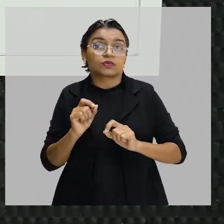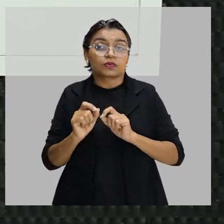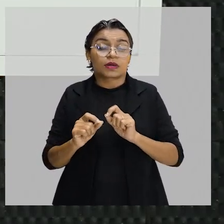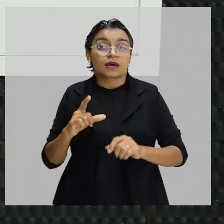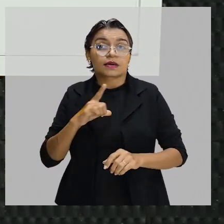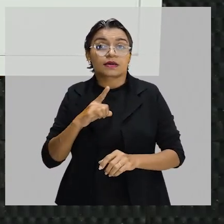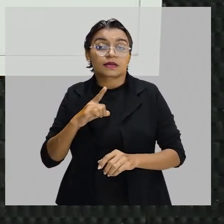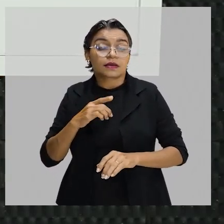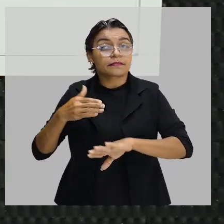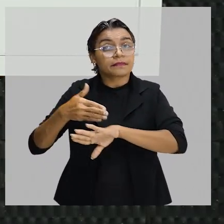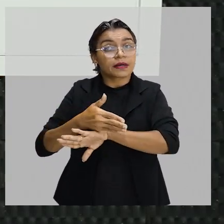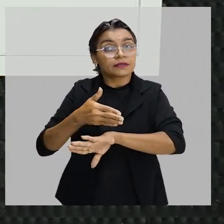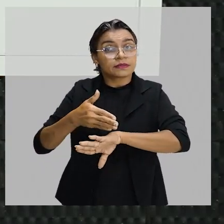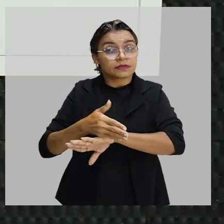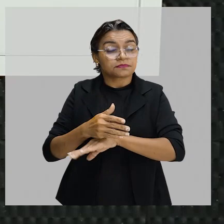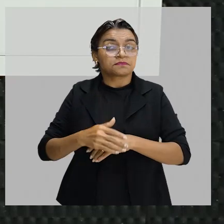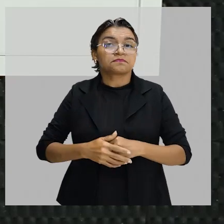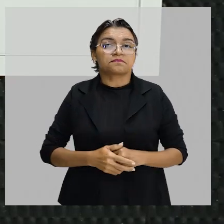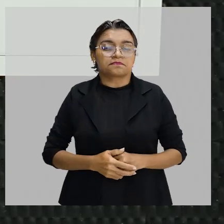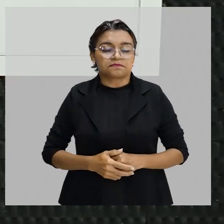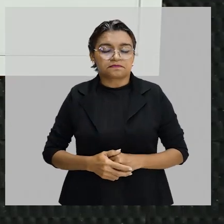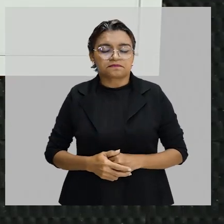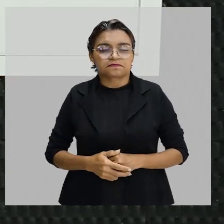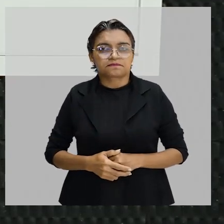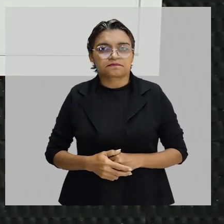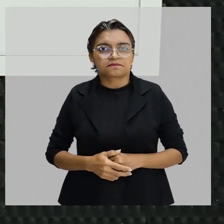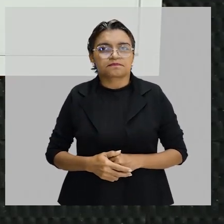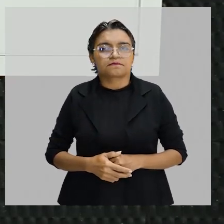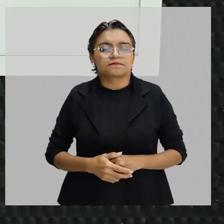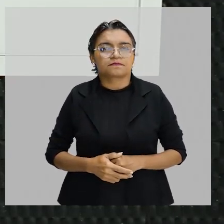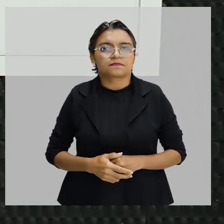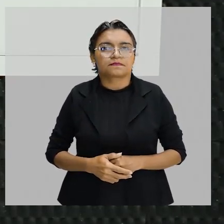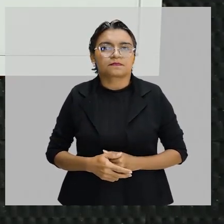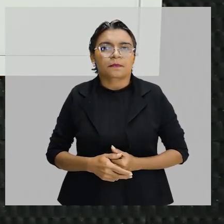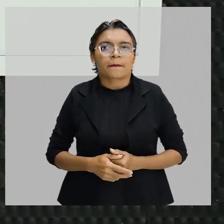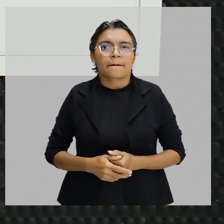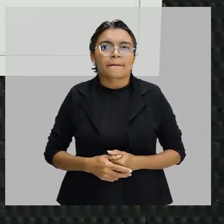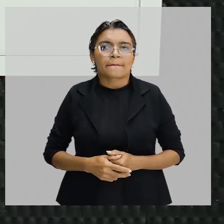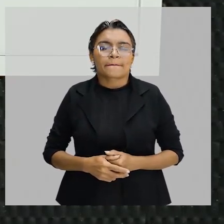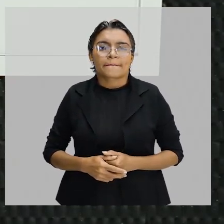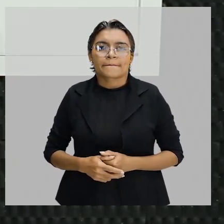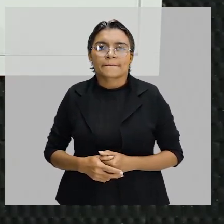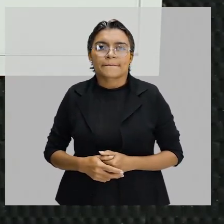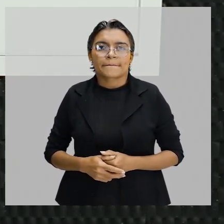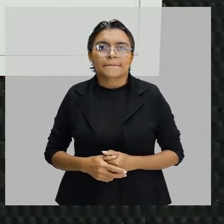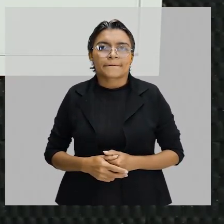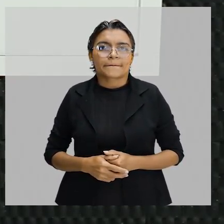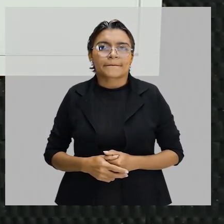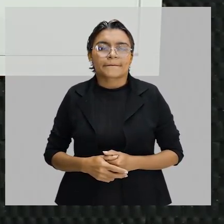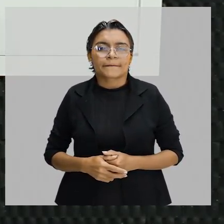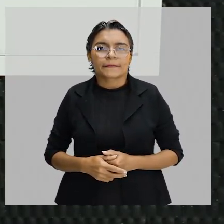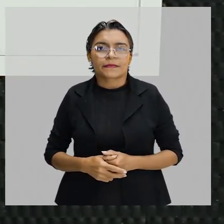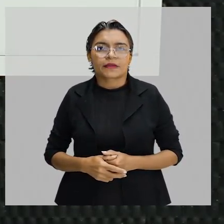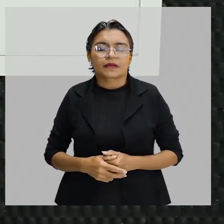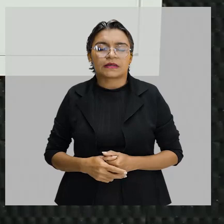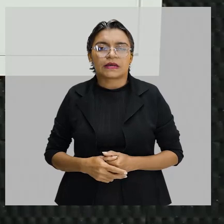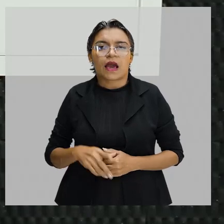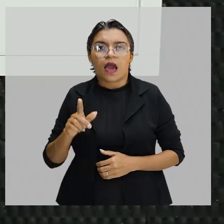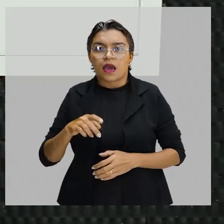a participação, ok? Elas, claro, se tornam